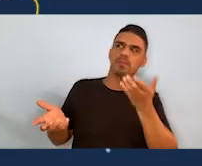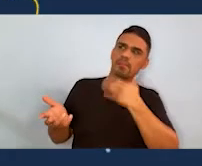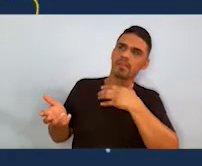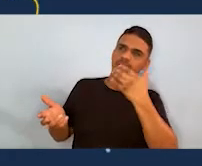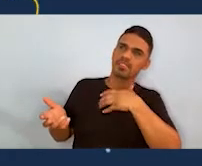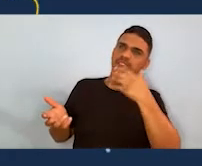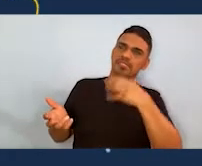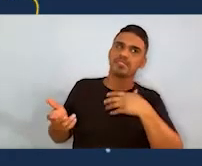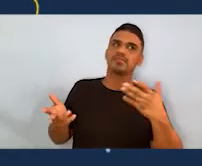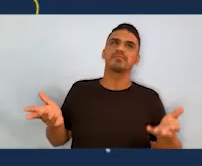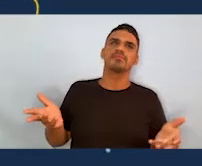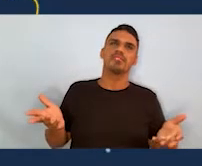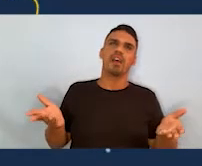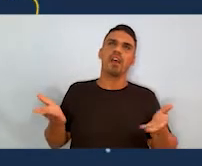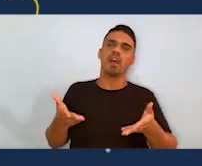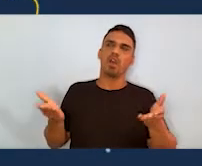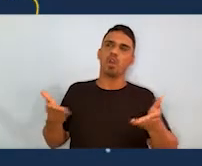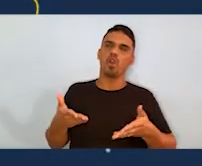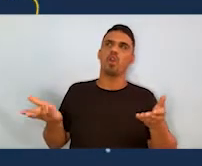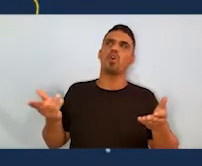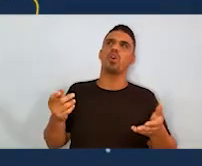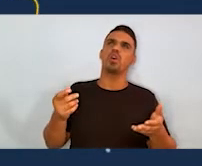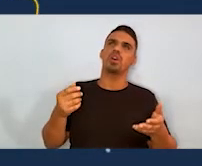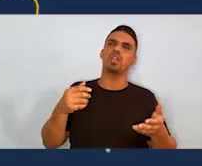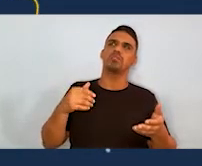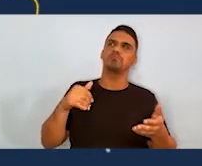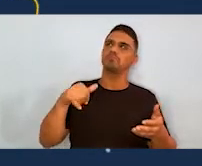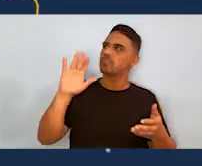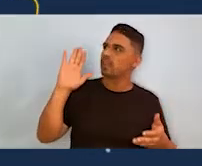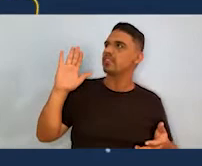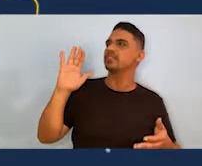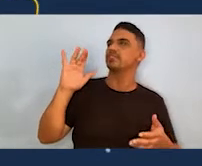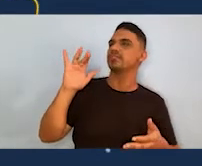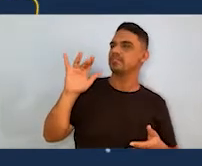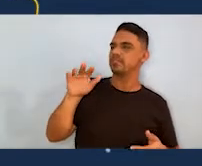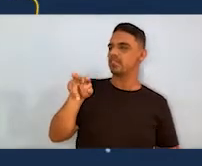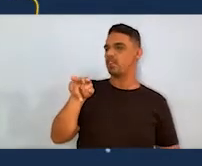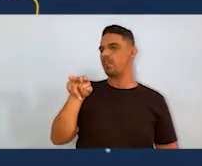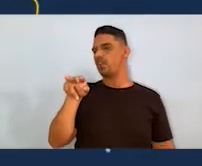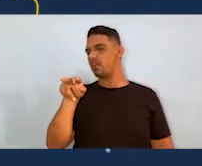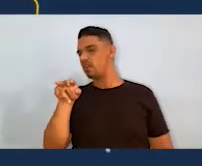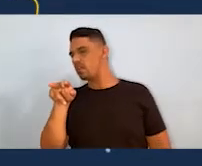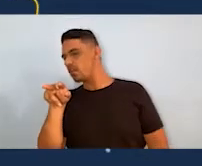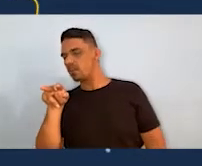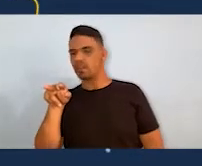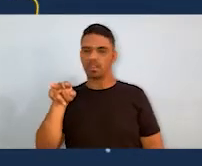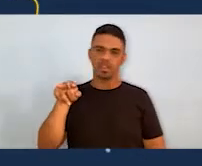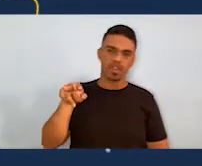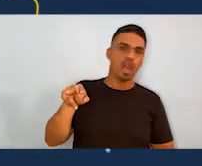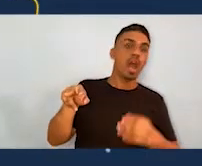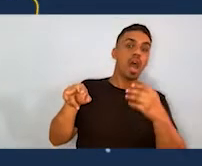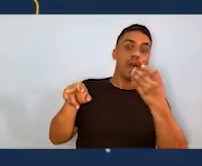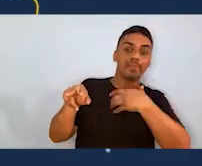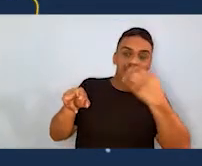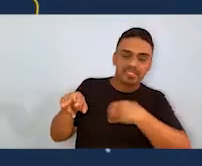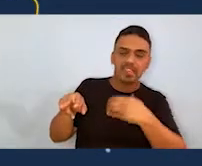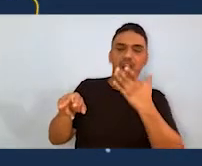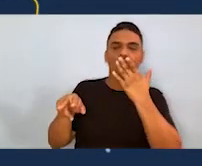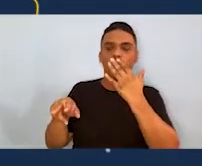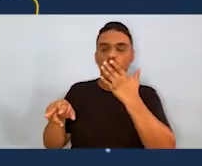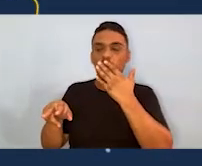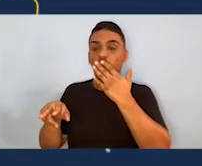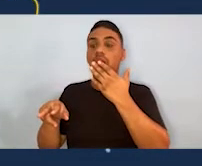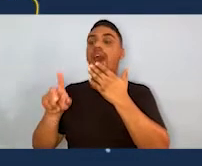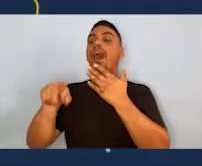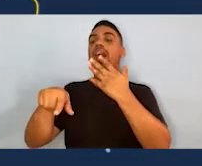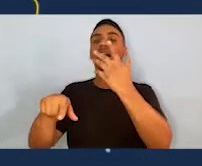uma maçã, agora, por exemplo, ficou um pouco mais reconhecível. Se você olha de longe, além de ter o formato de uma maçã, tem cor, de alguma forma.